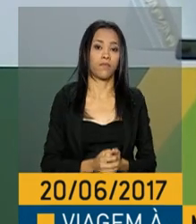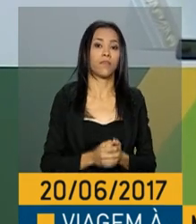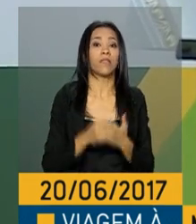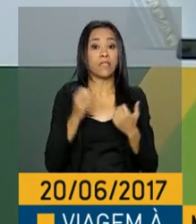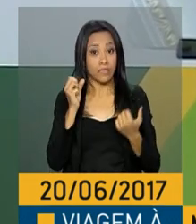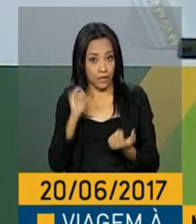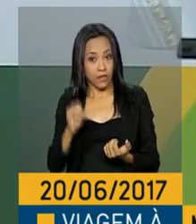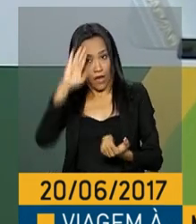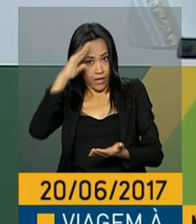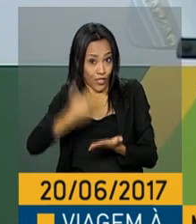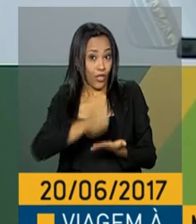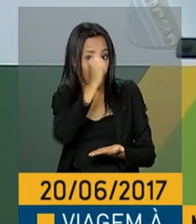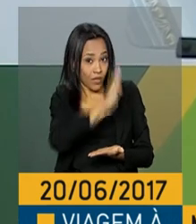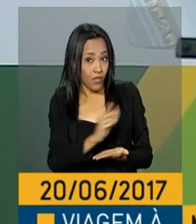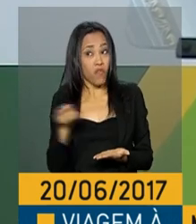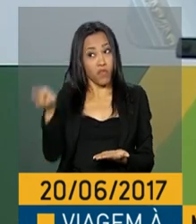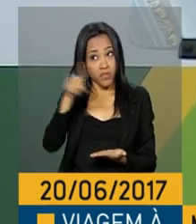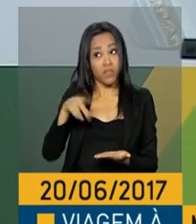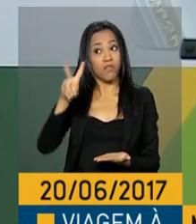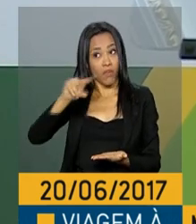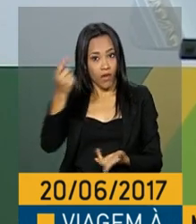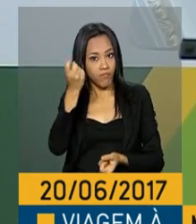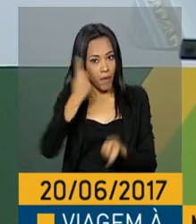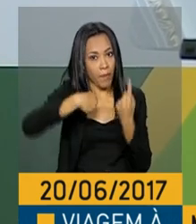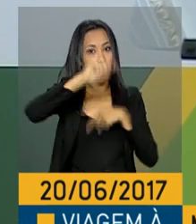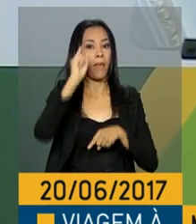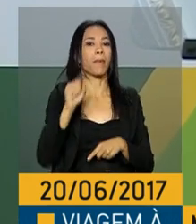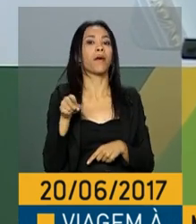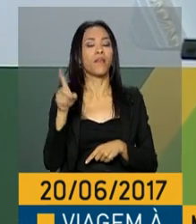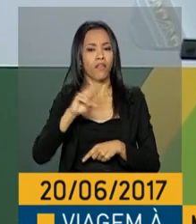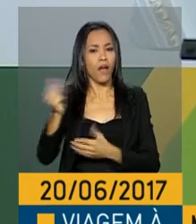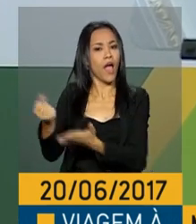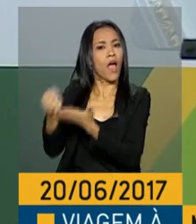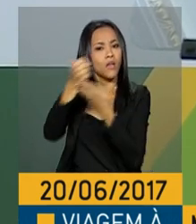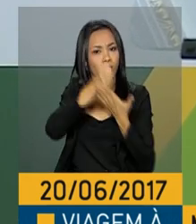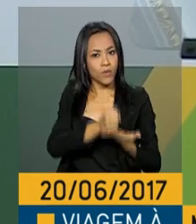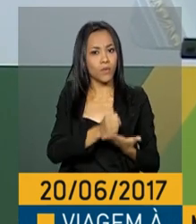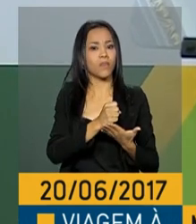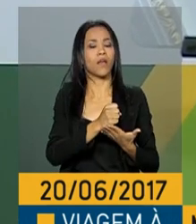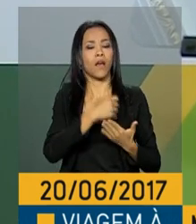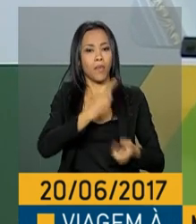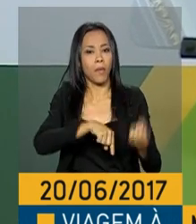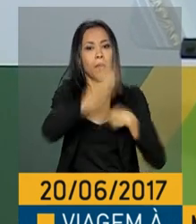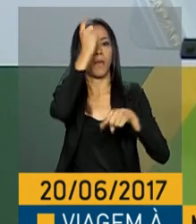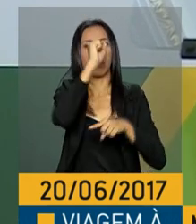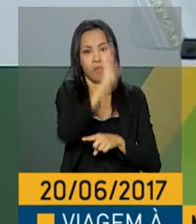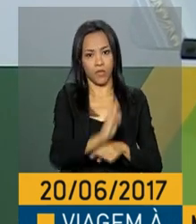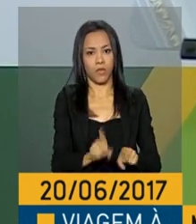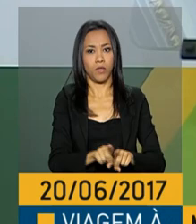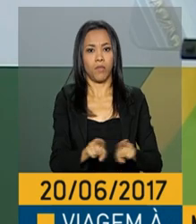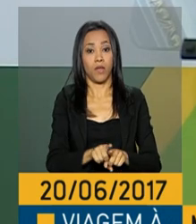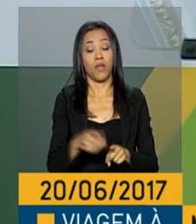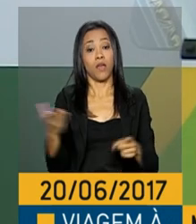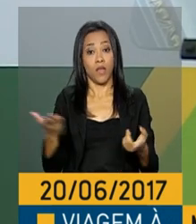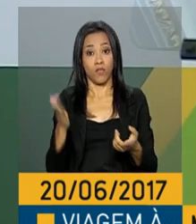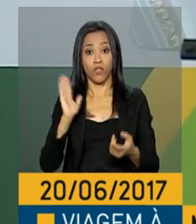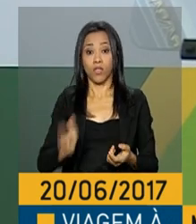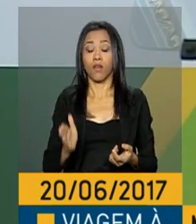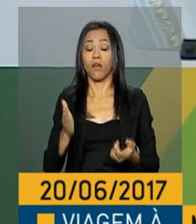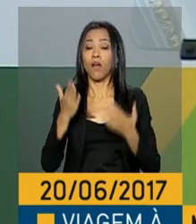Se investirem lá, os senhores prosperarão e ajudarão à prosperidade do Brasil. Aliás, acabei de